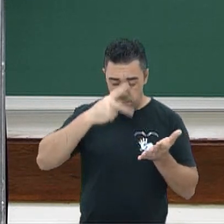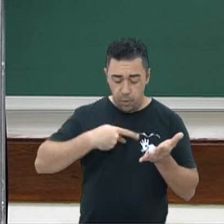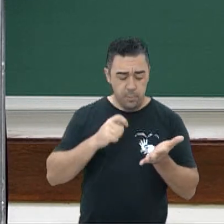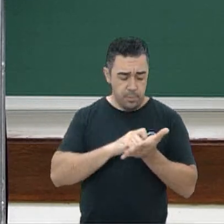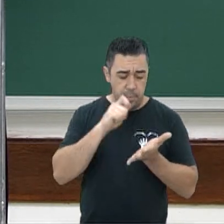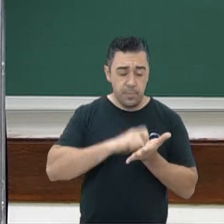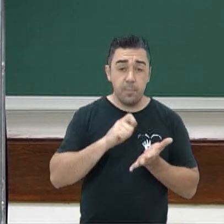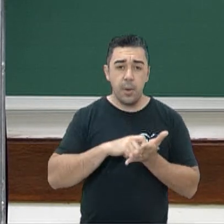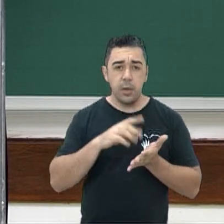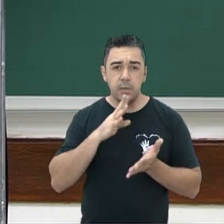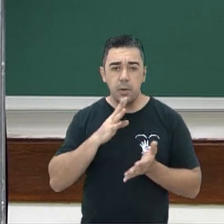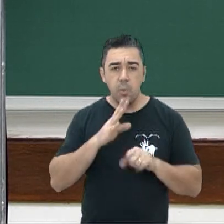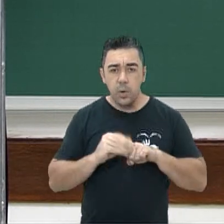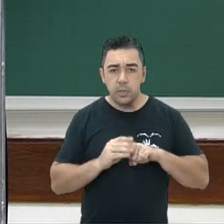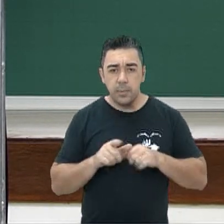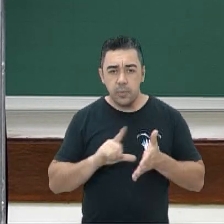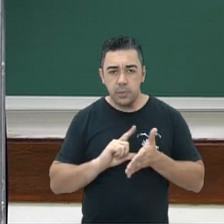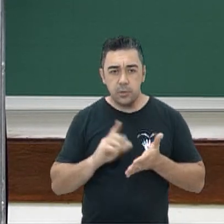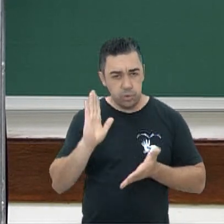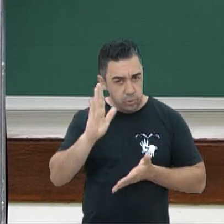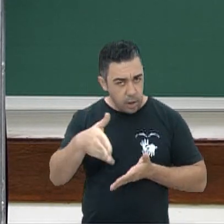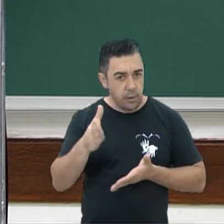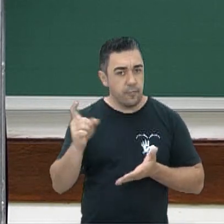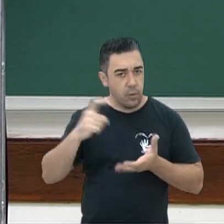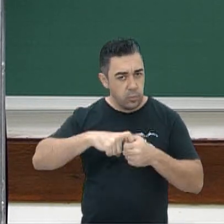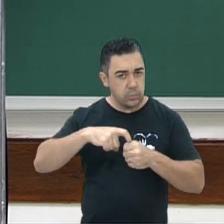só ele ter o conhecimento prévio. Eu já volto.